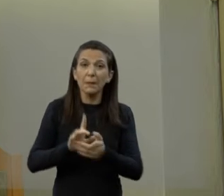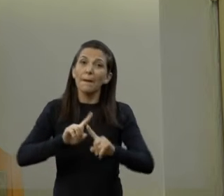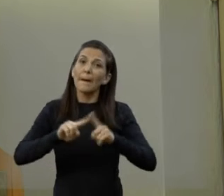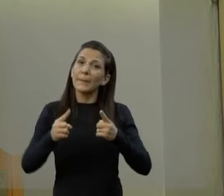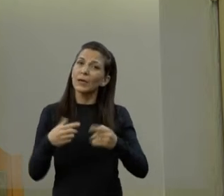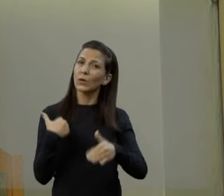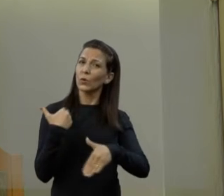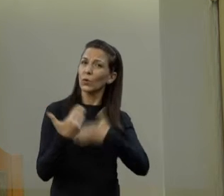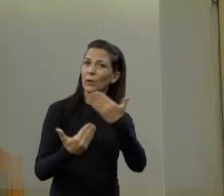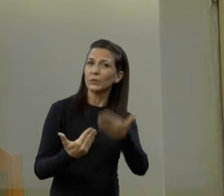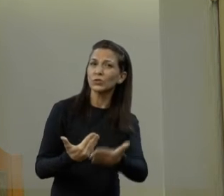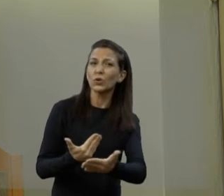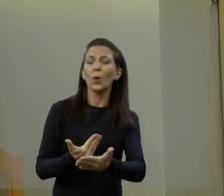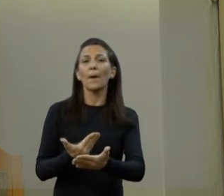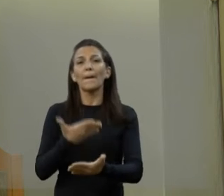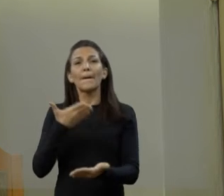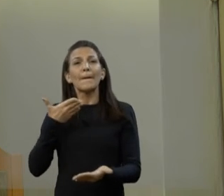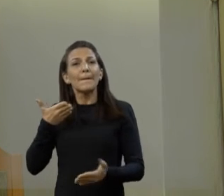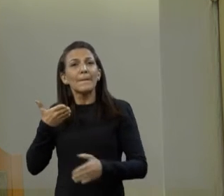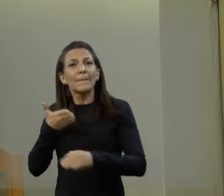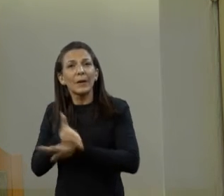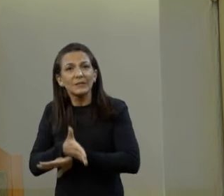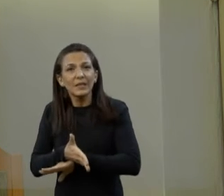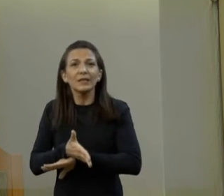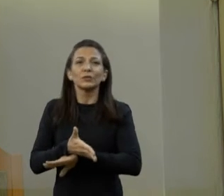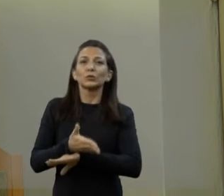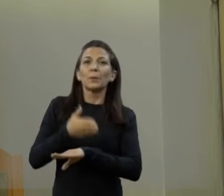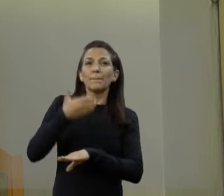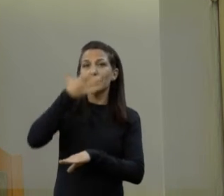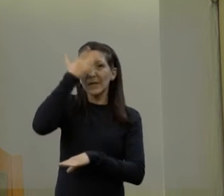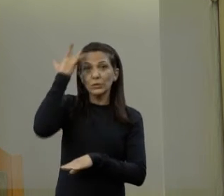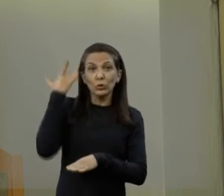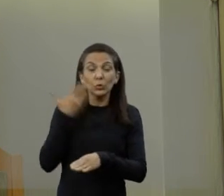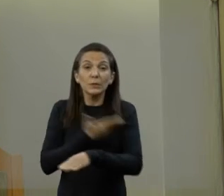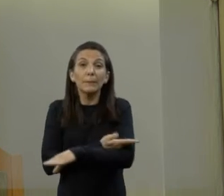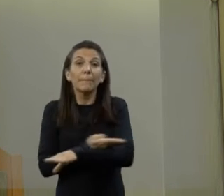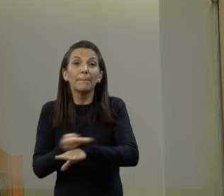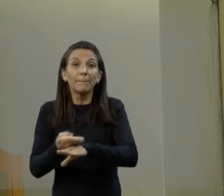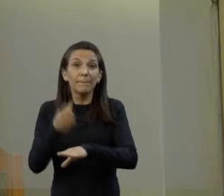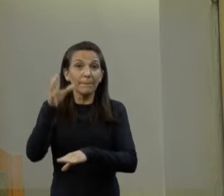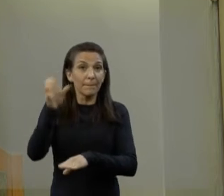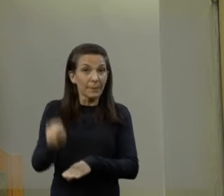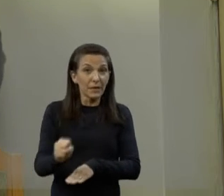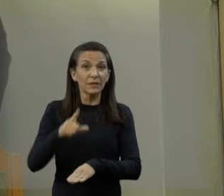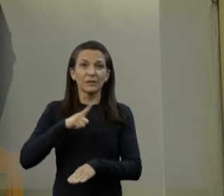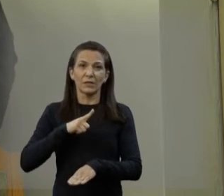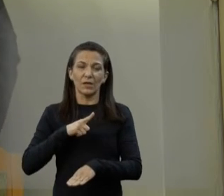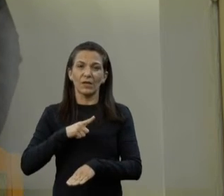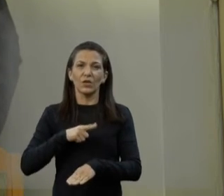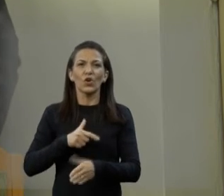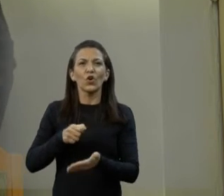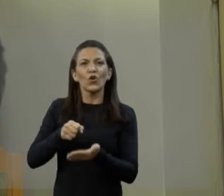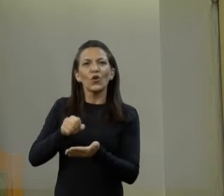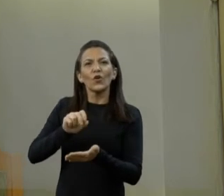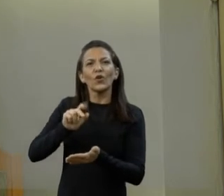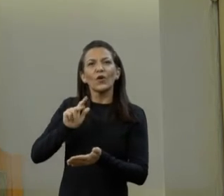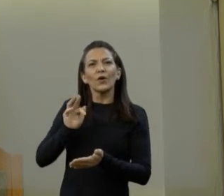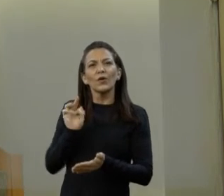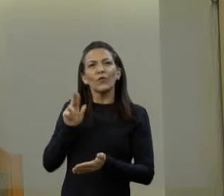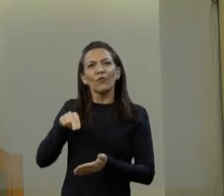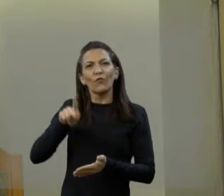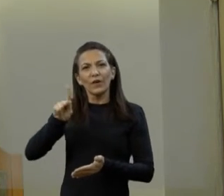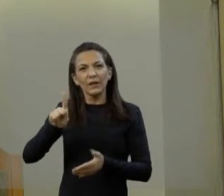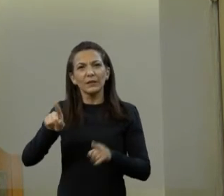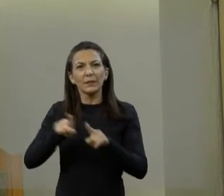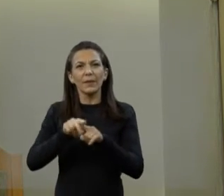mas aí começou embranquecer o samba aí ficou bonito e aí quando funk o rap que fala da da eu